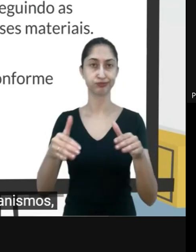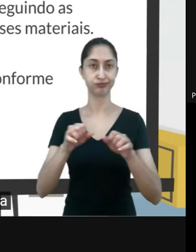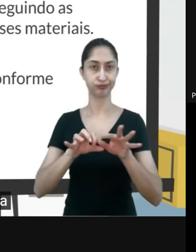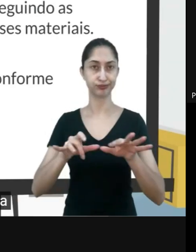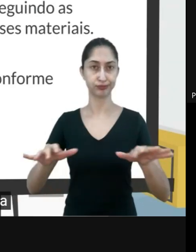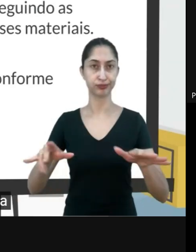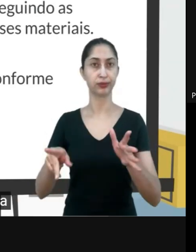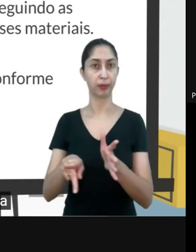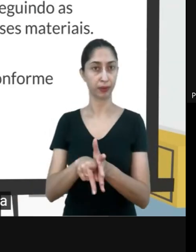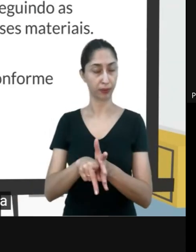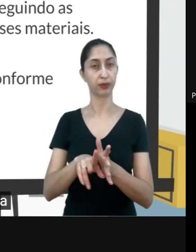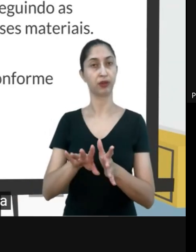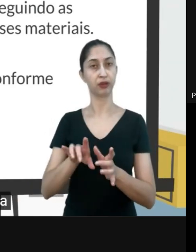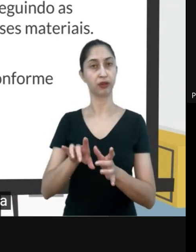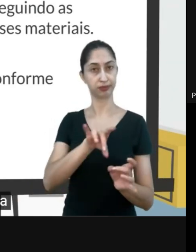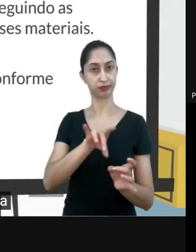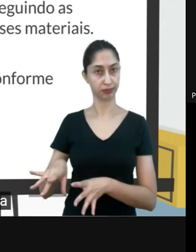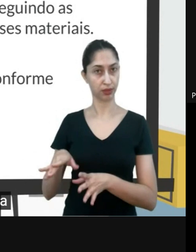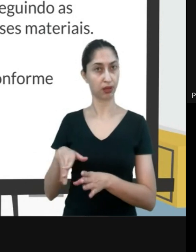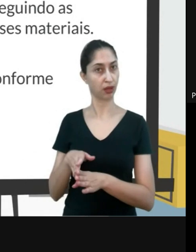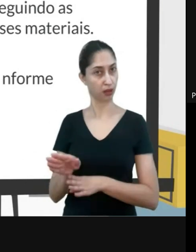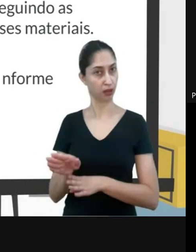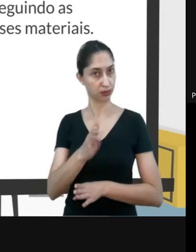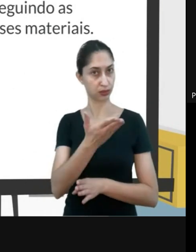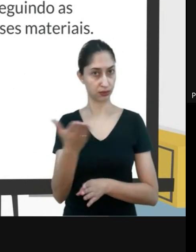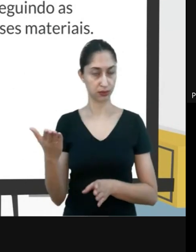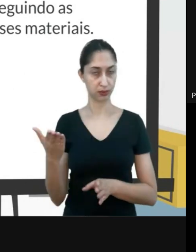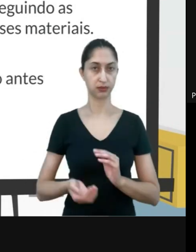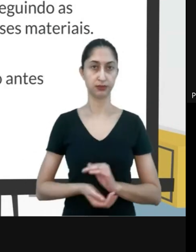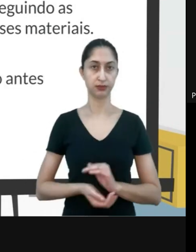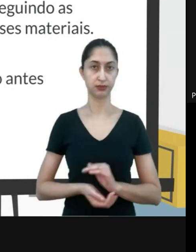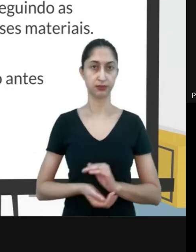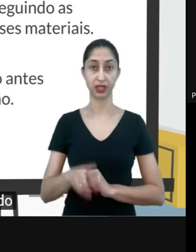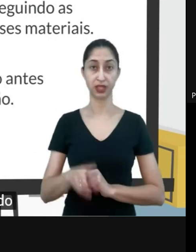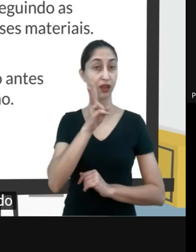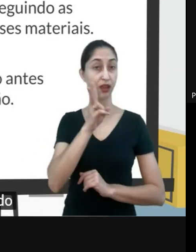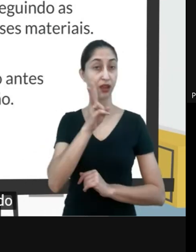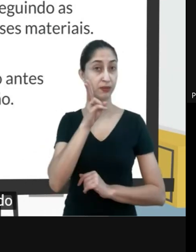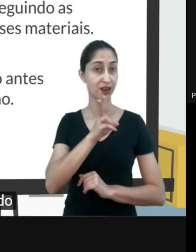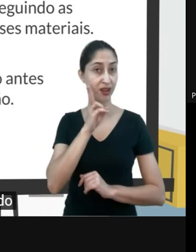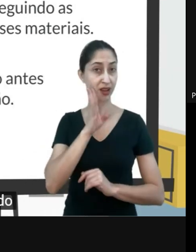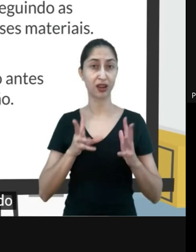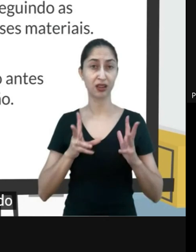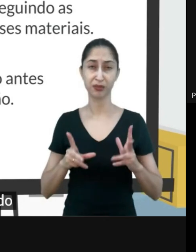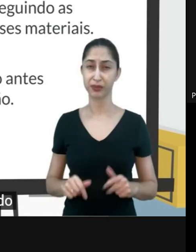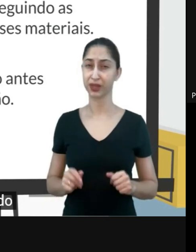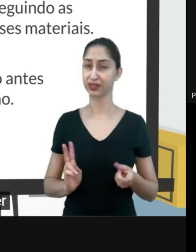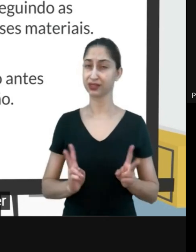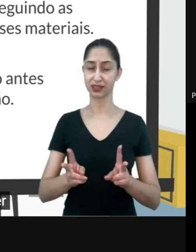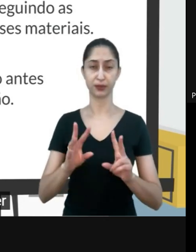micro-organismos, seguindo as recomendações para descarte desses materiais. E lembre-se de descontaminar